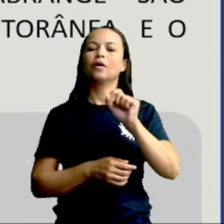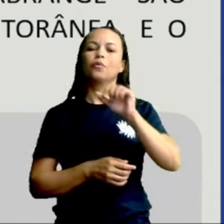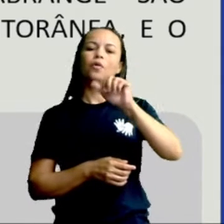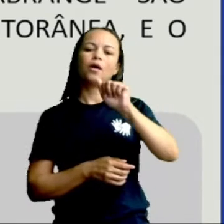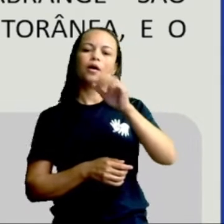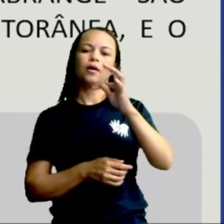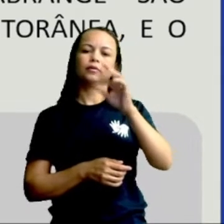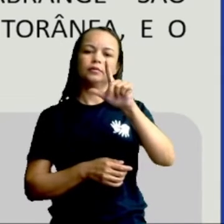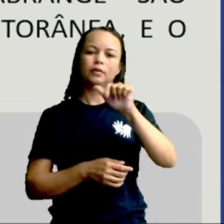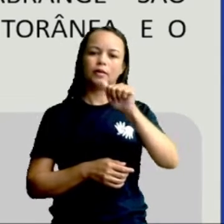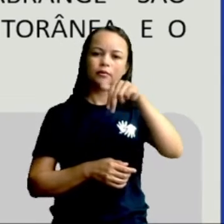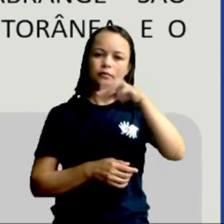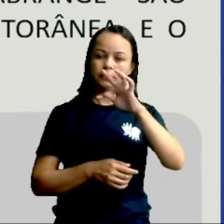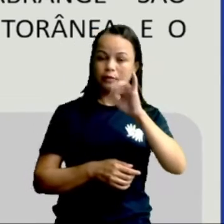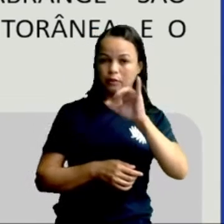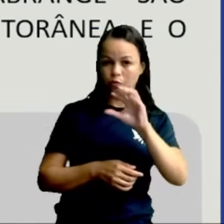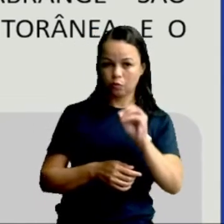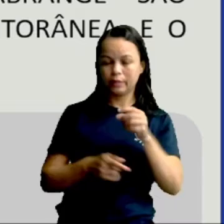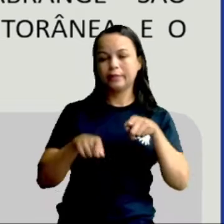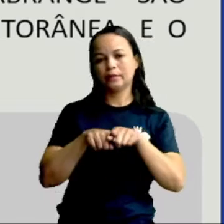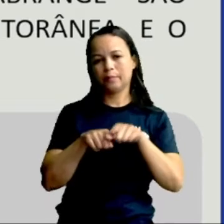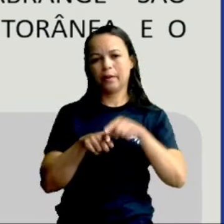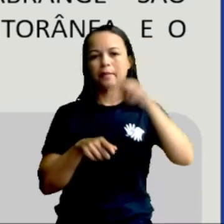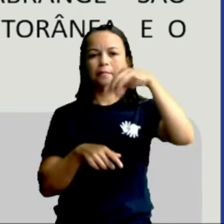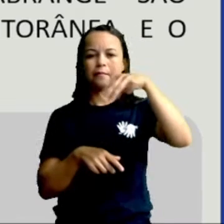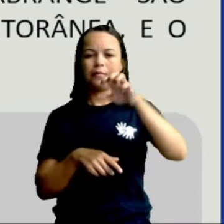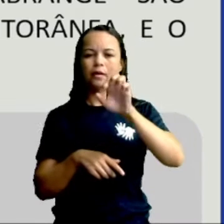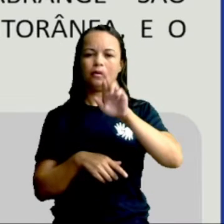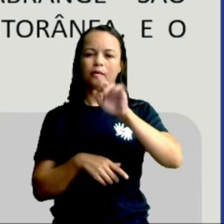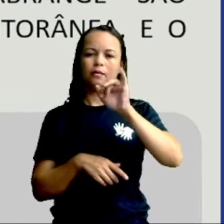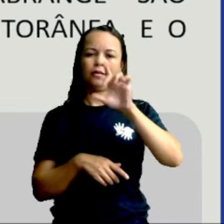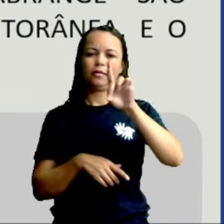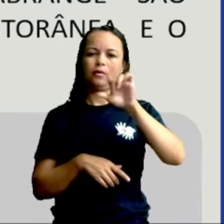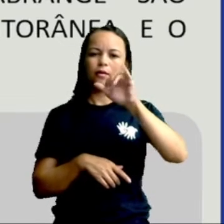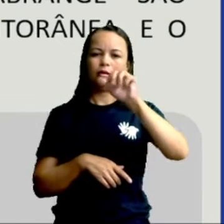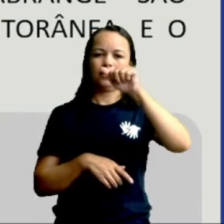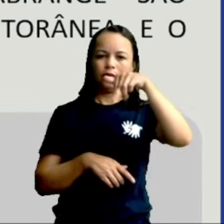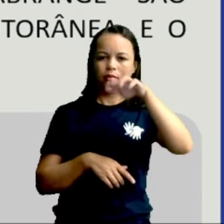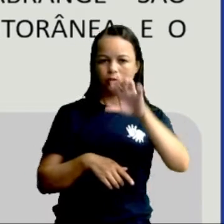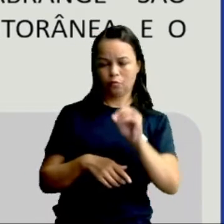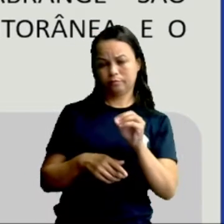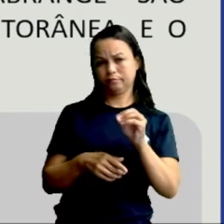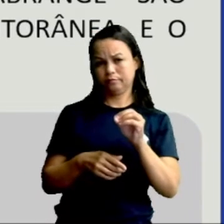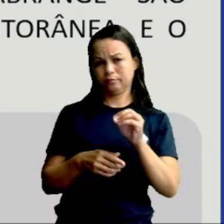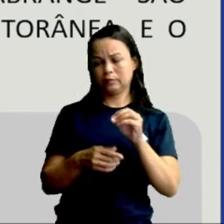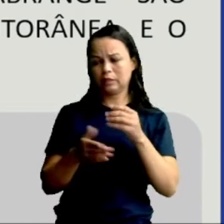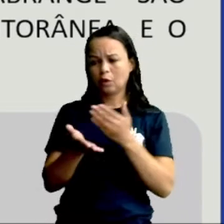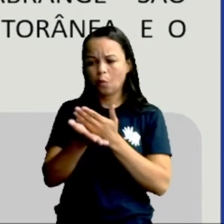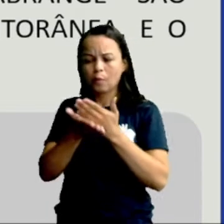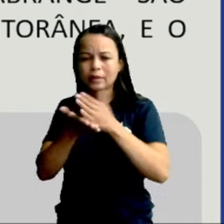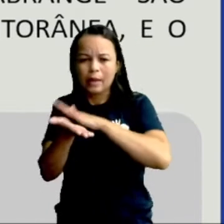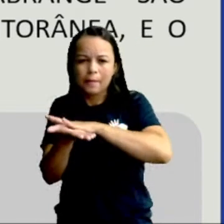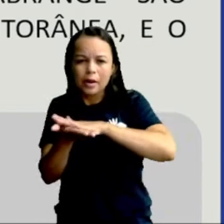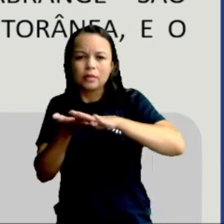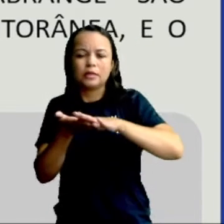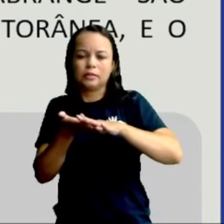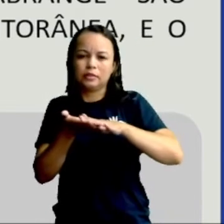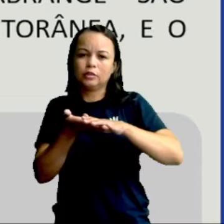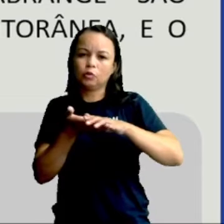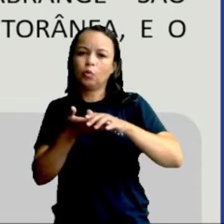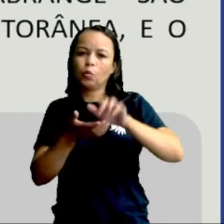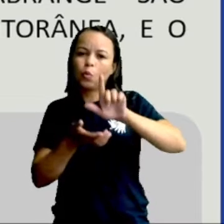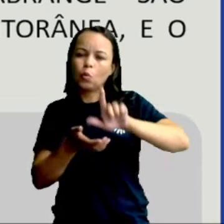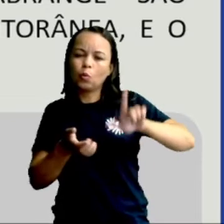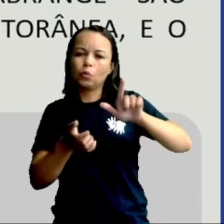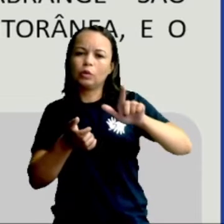e o Planalto Meridiano. Então, onde é que eu tenho um Planalto Atlântico? Ele acompanha a planície litorânea e